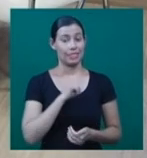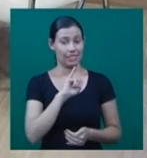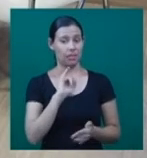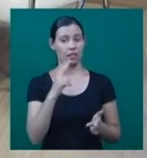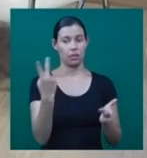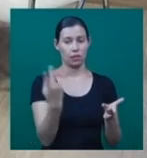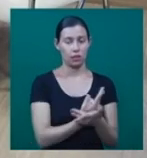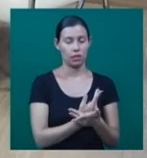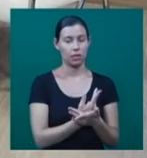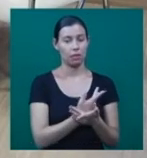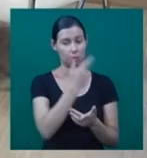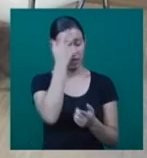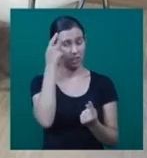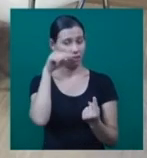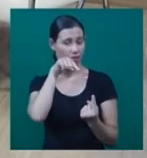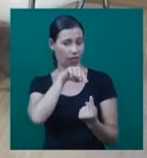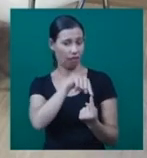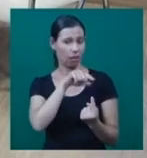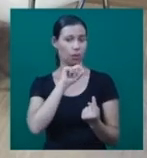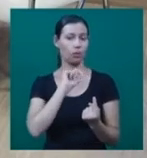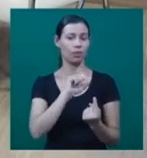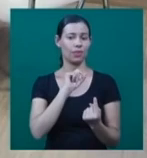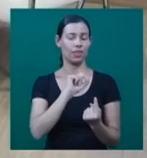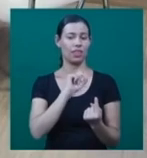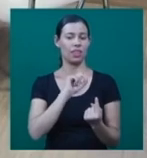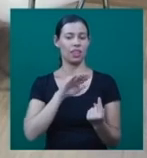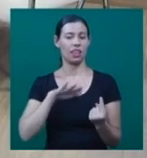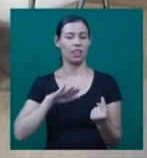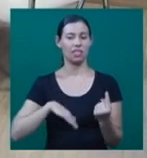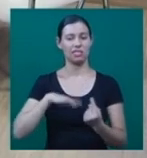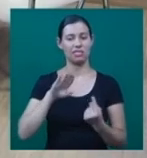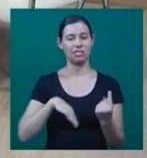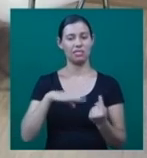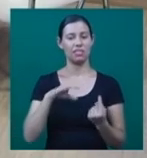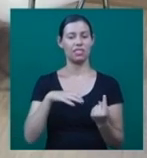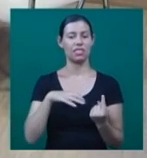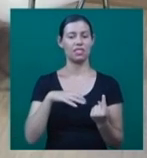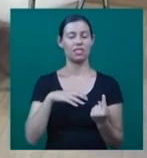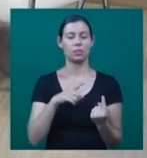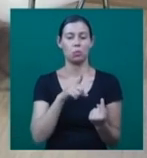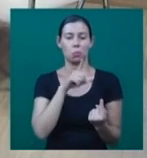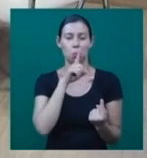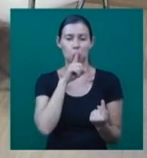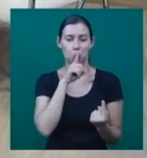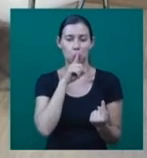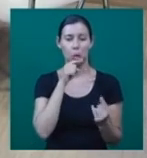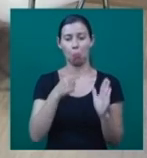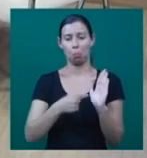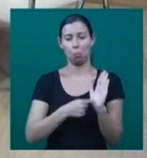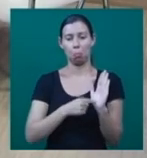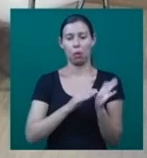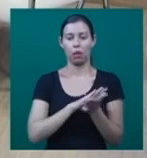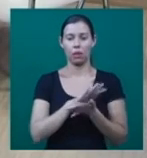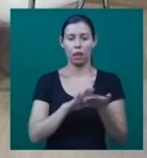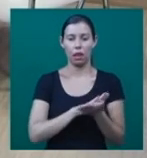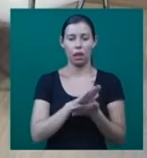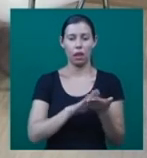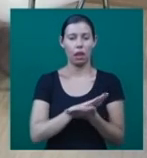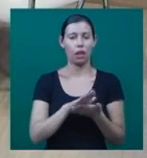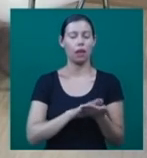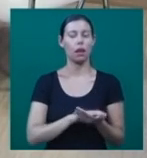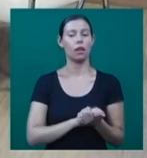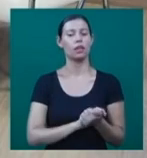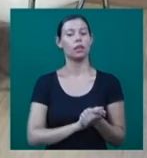acredita que a vítima, ela acaba deixando acontecer algumas vezes aquela situação, claro, quando não se chega, em vias de fato, algo mais